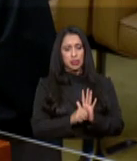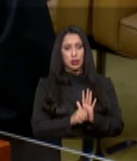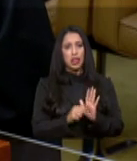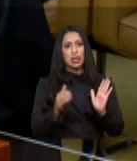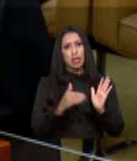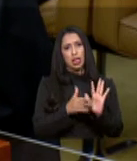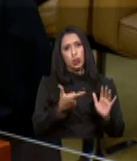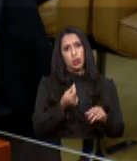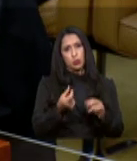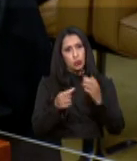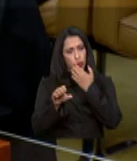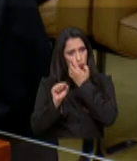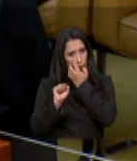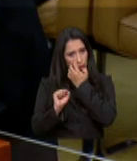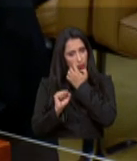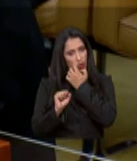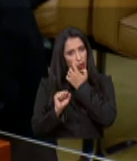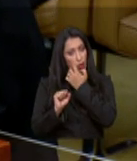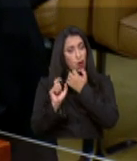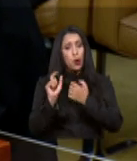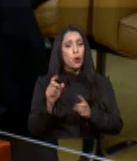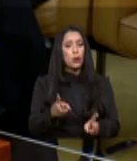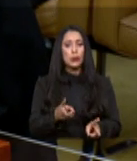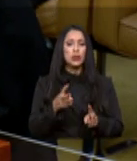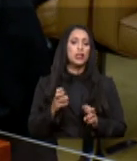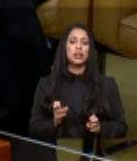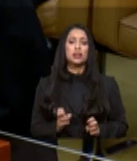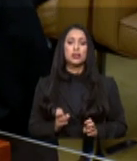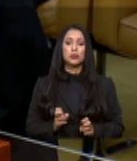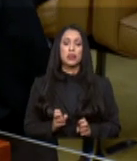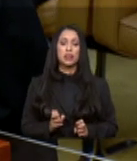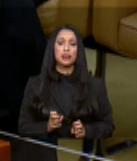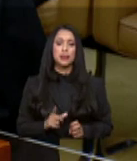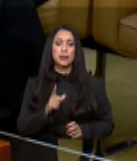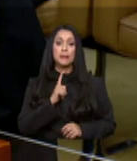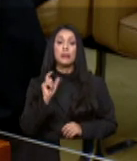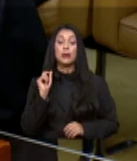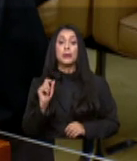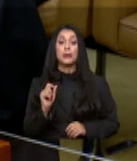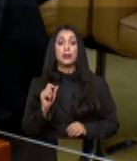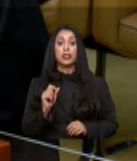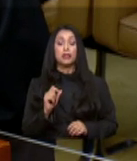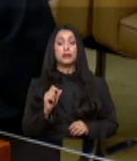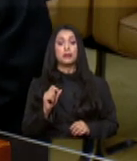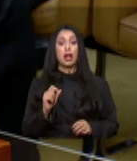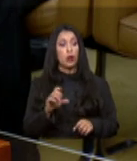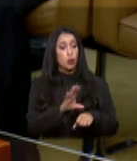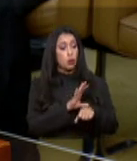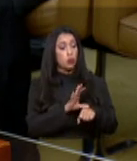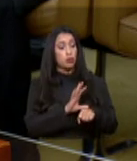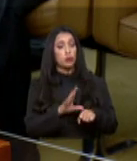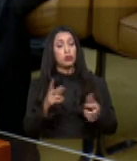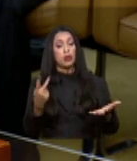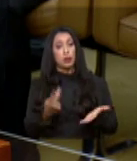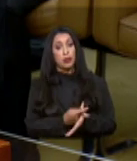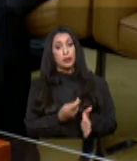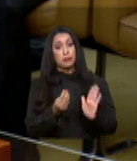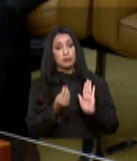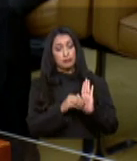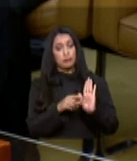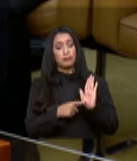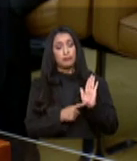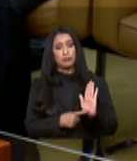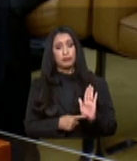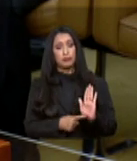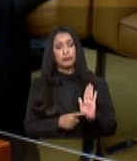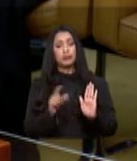o que avistamos e o que pudemos fazer em termos de buscar implementar essa Constituição Federal? Para a sustentação oral, doutor André Brandão. Eu registro até que